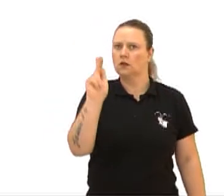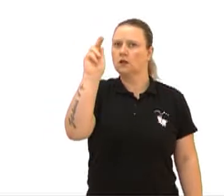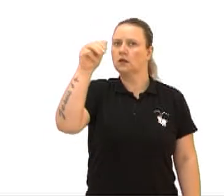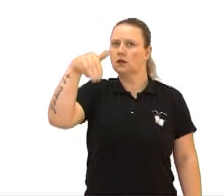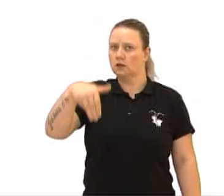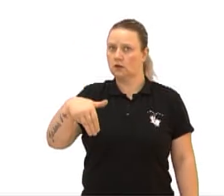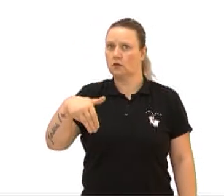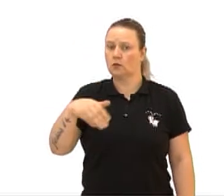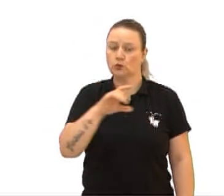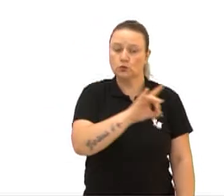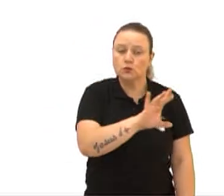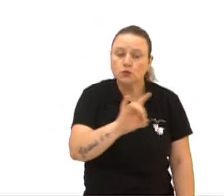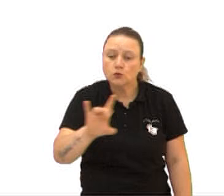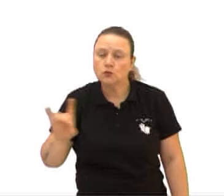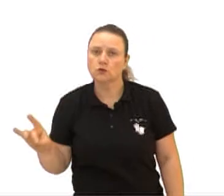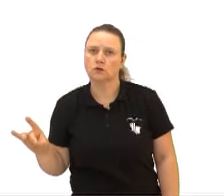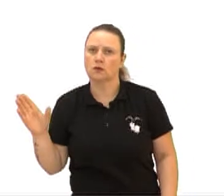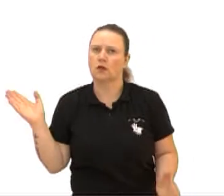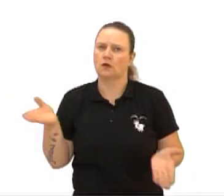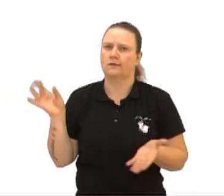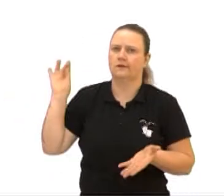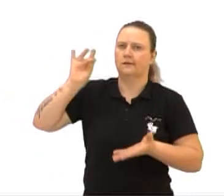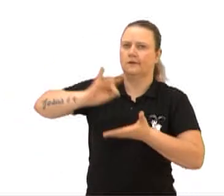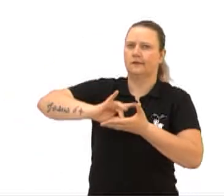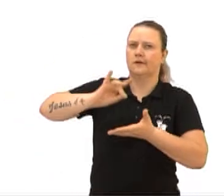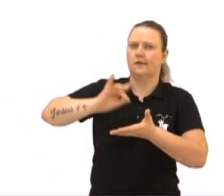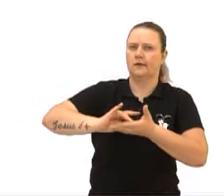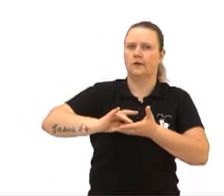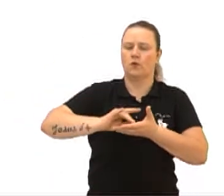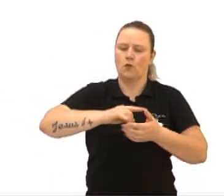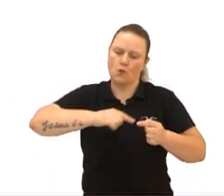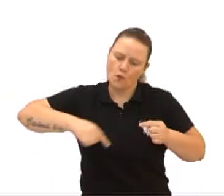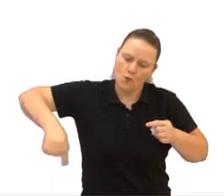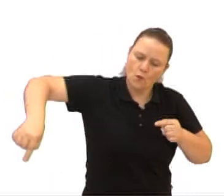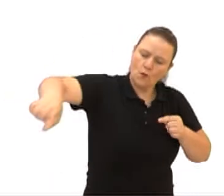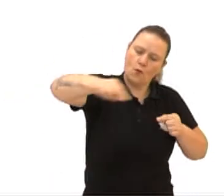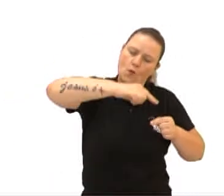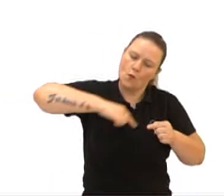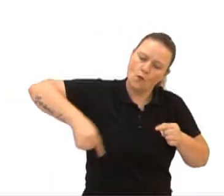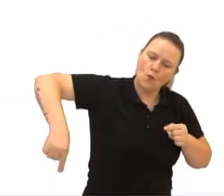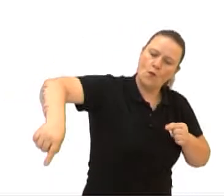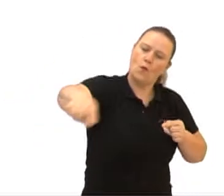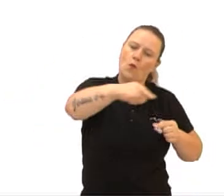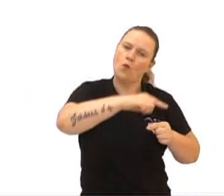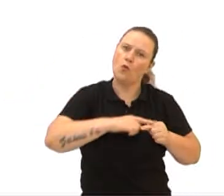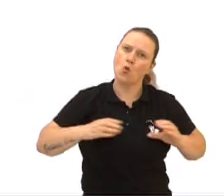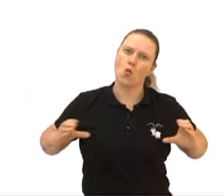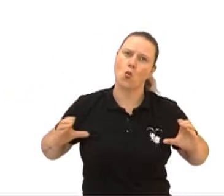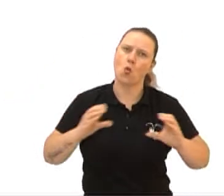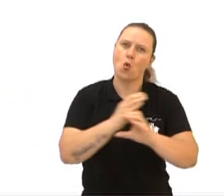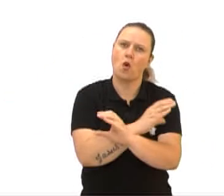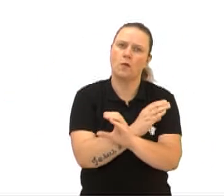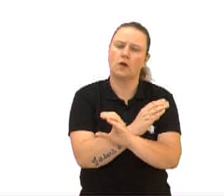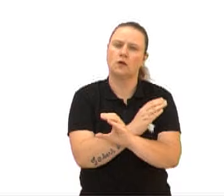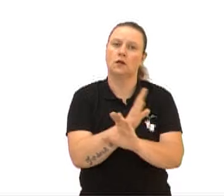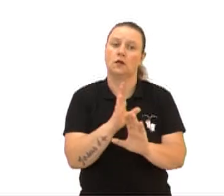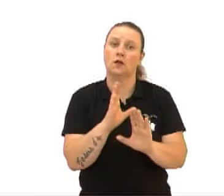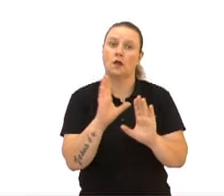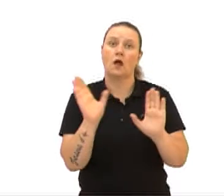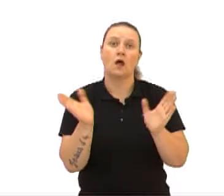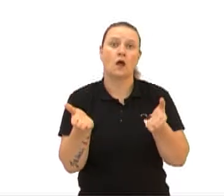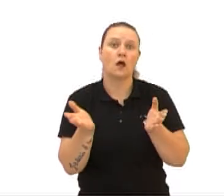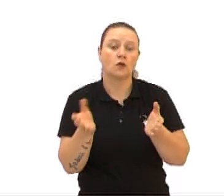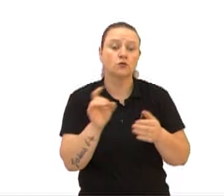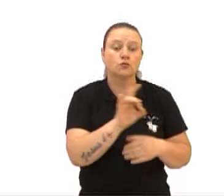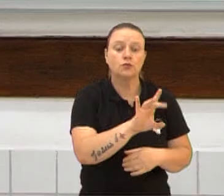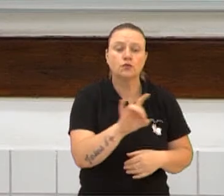ativo. Determine o número mínimo de voltas completas que ele deve dar nessa pista a